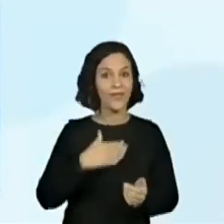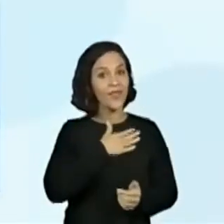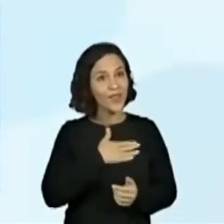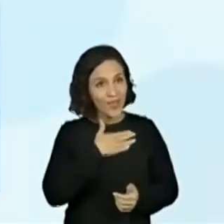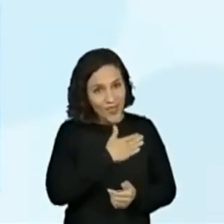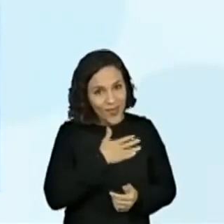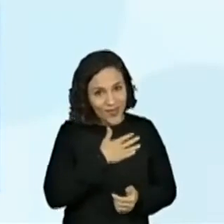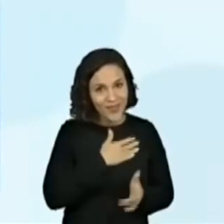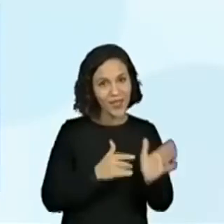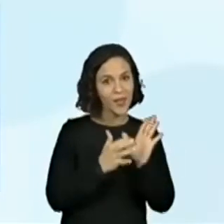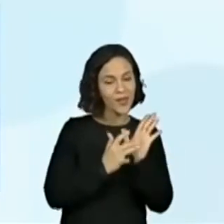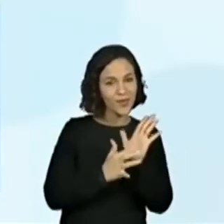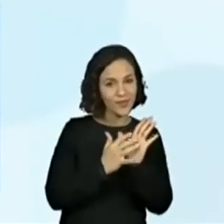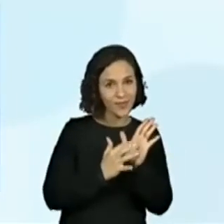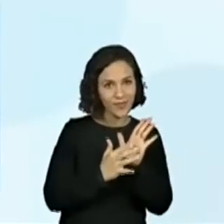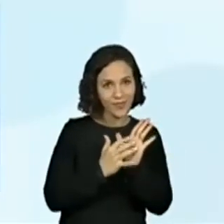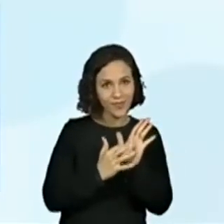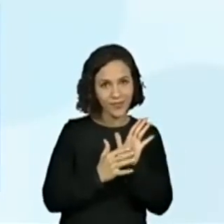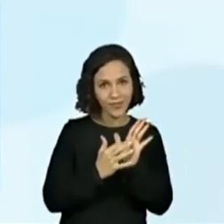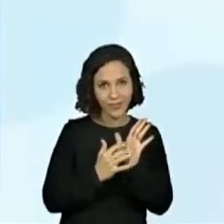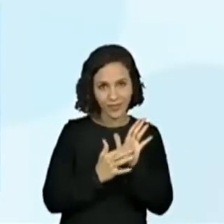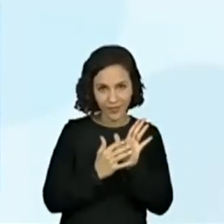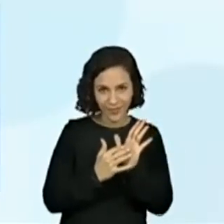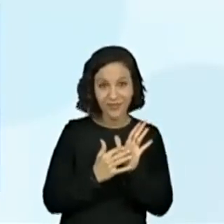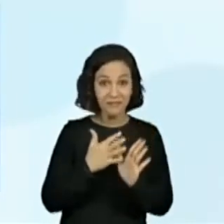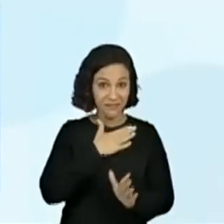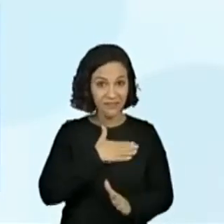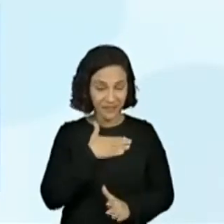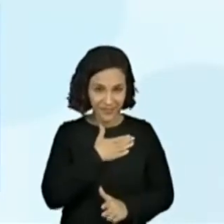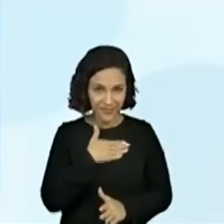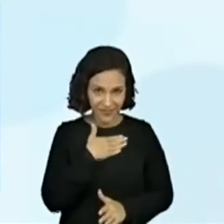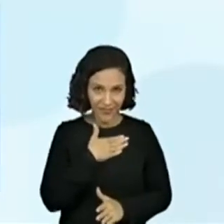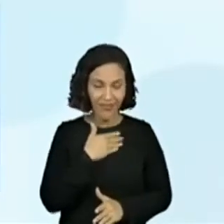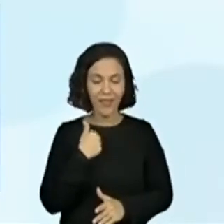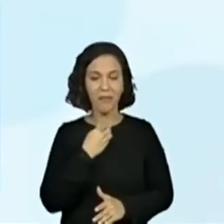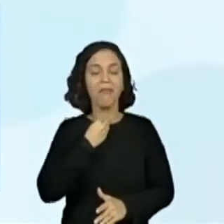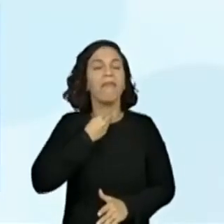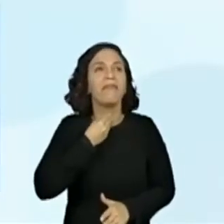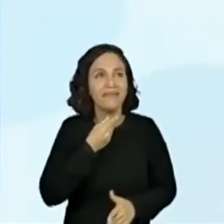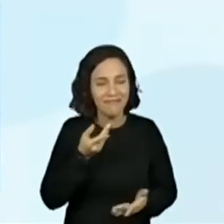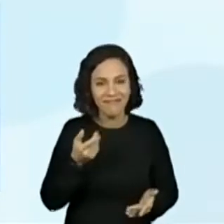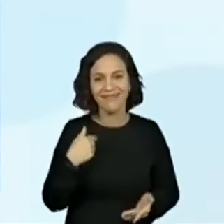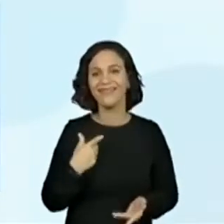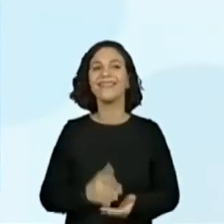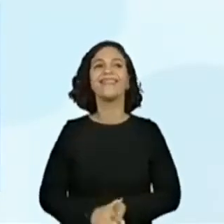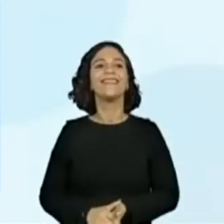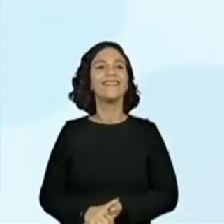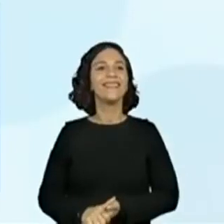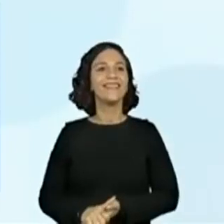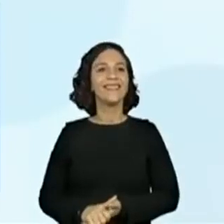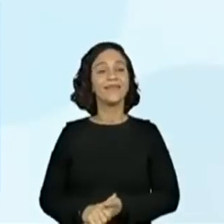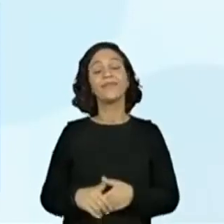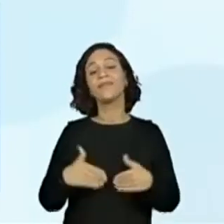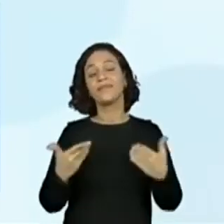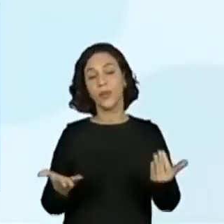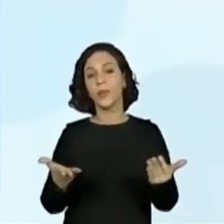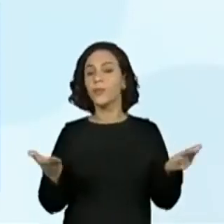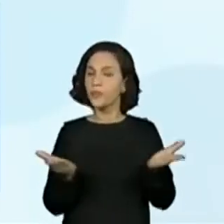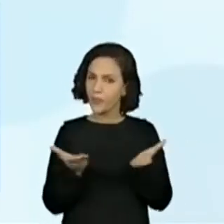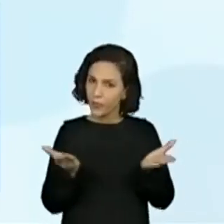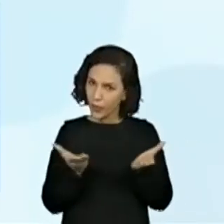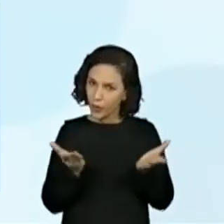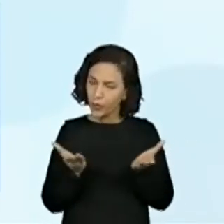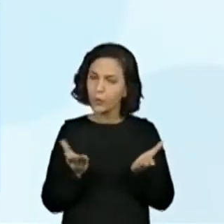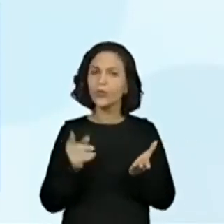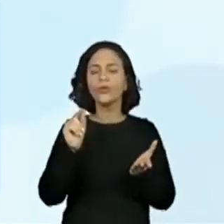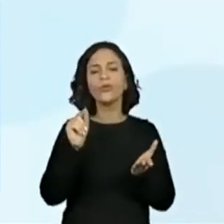aí de trabalhar com, com a calculadora? A professora até engasgou. Hoje nós aprendemos a